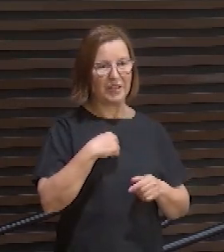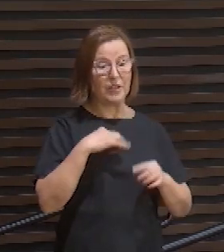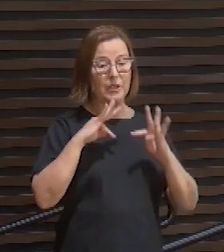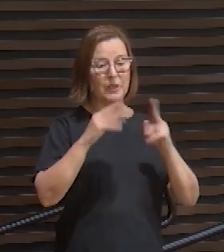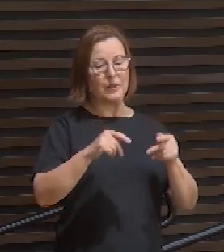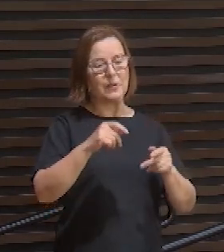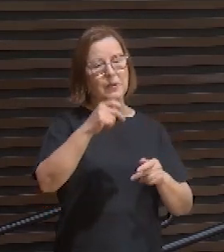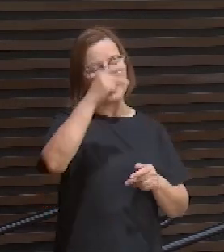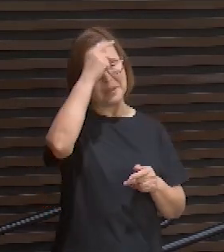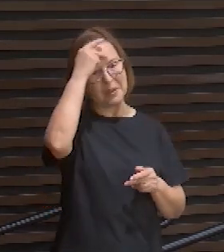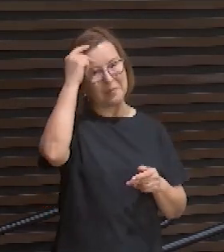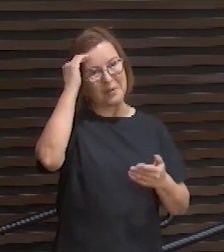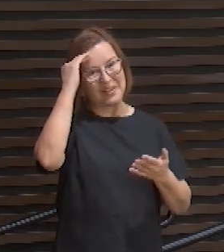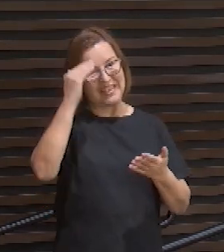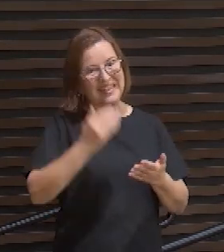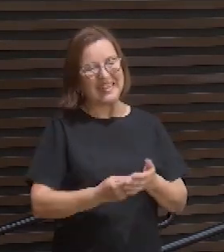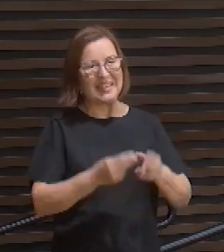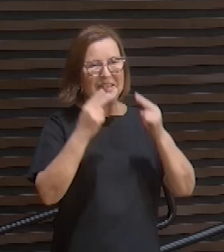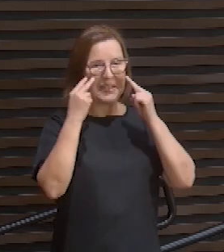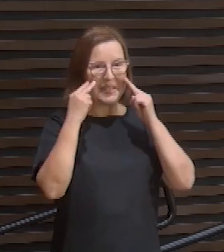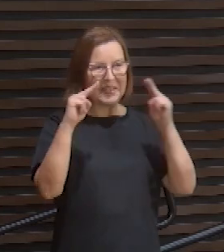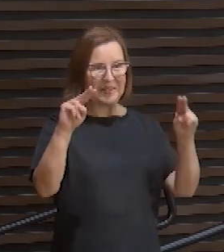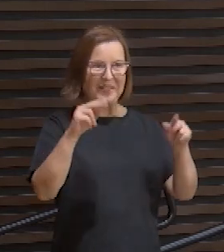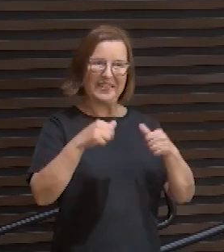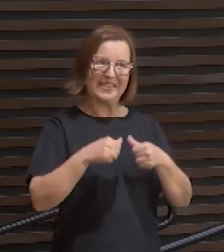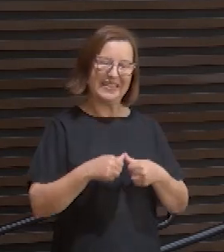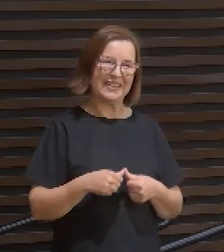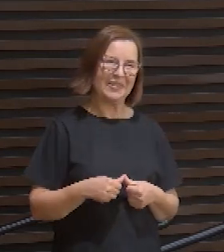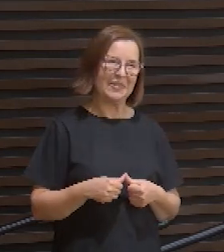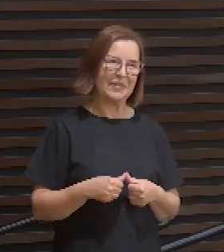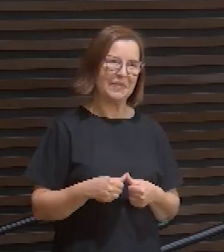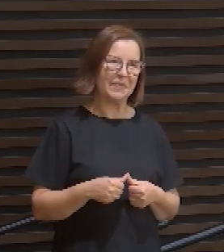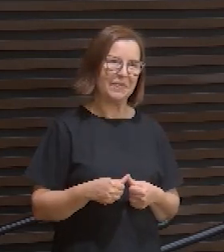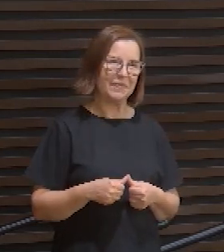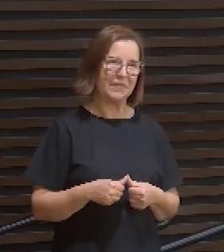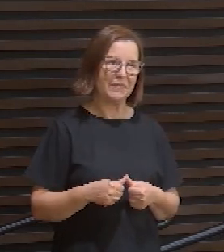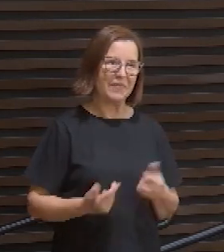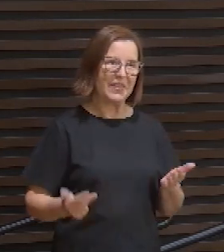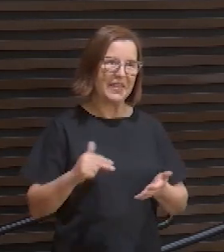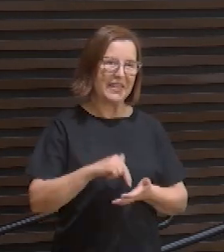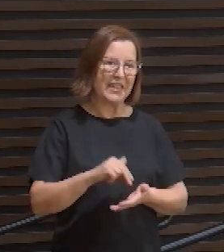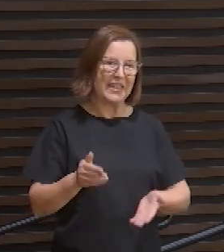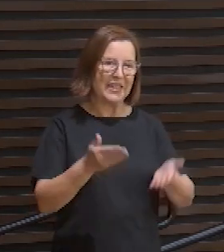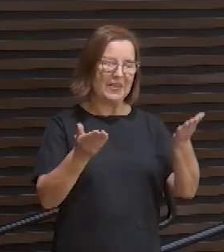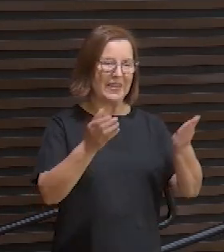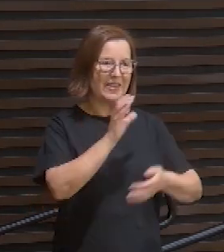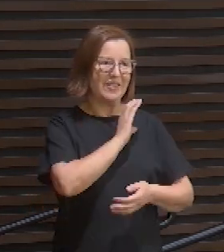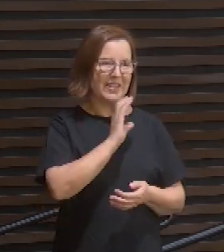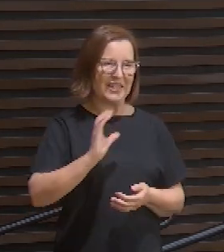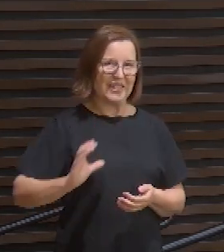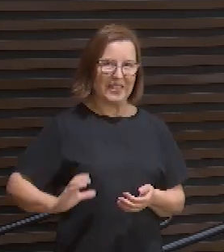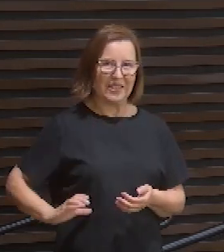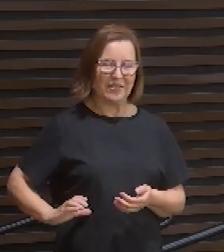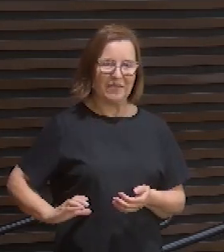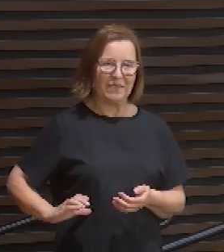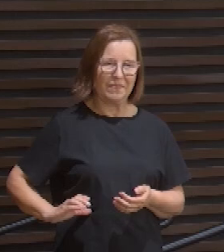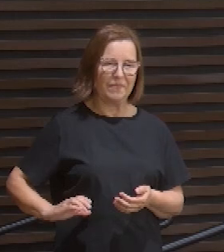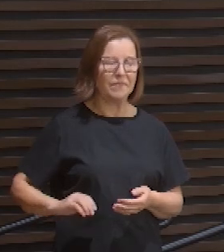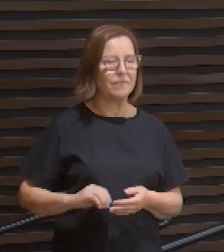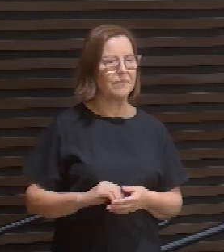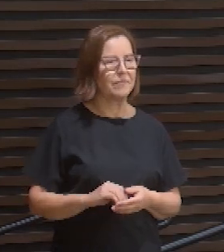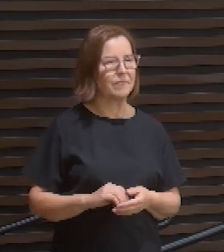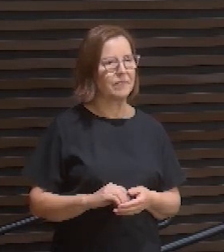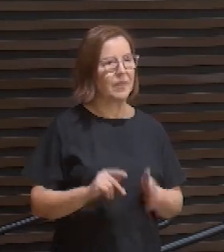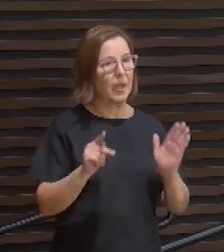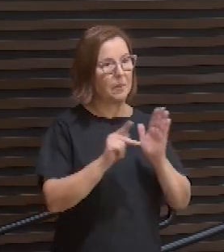crê, testemunhamos disso. E a ressurreição de Cristo, a própria